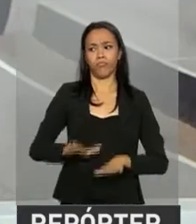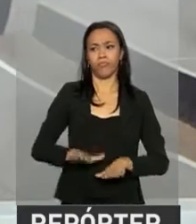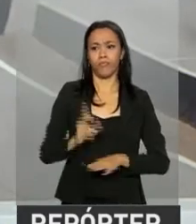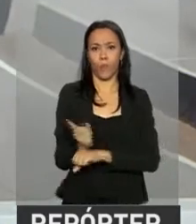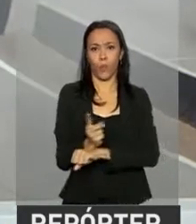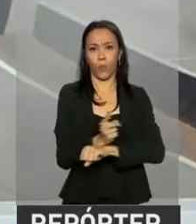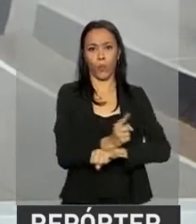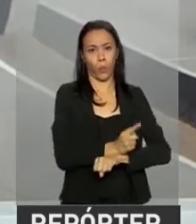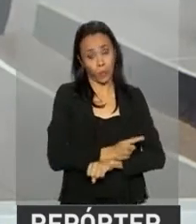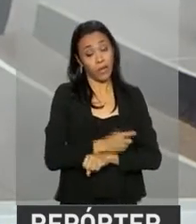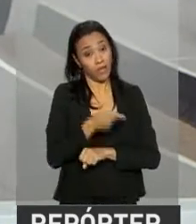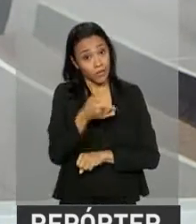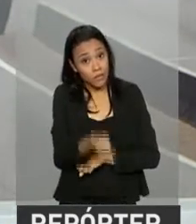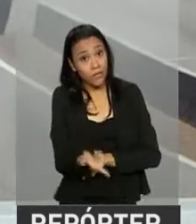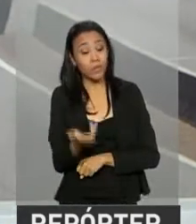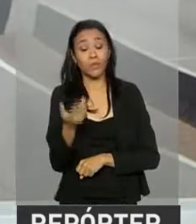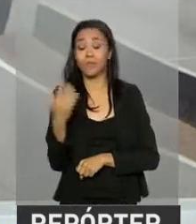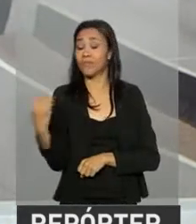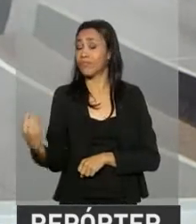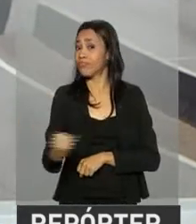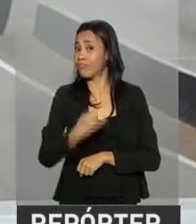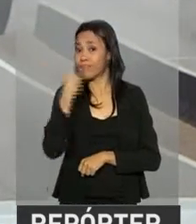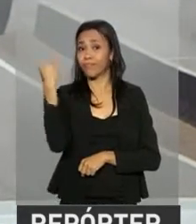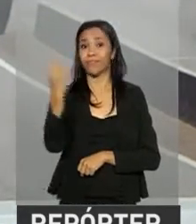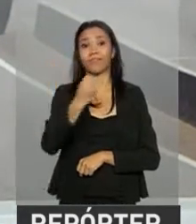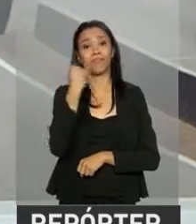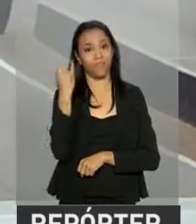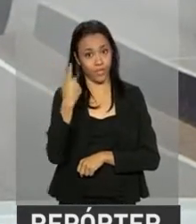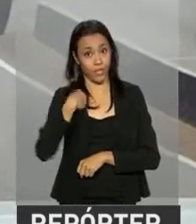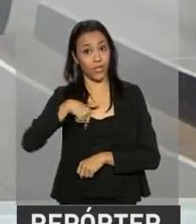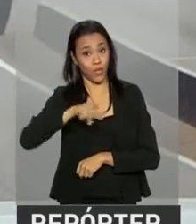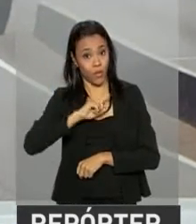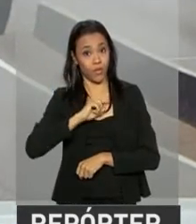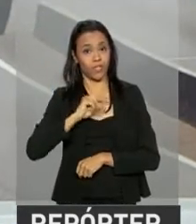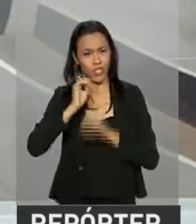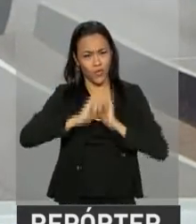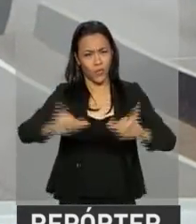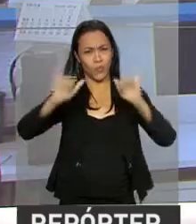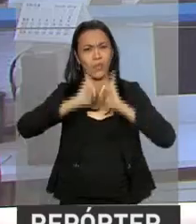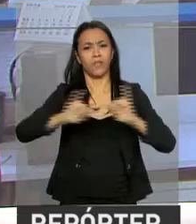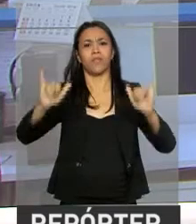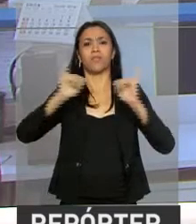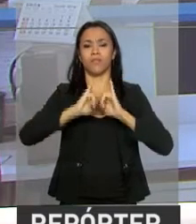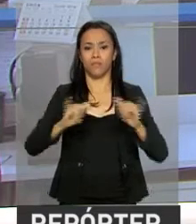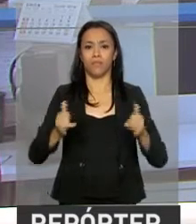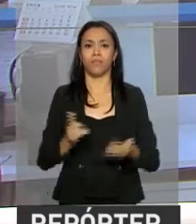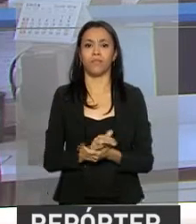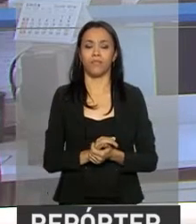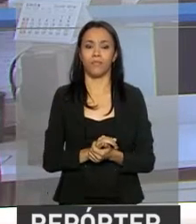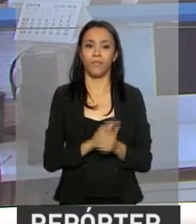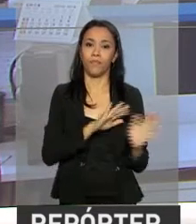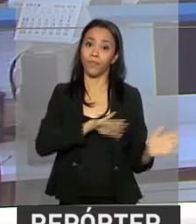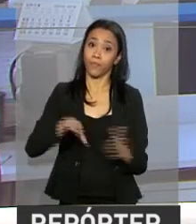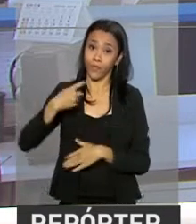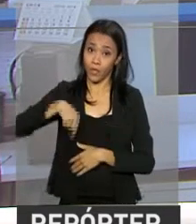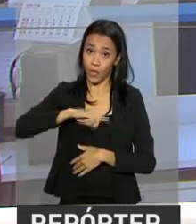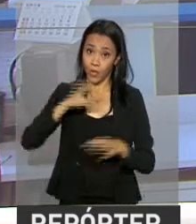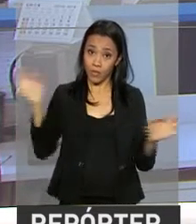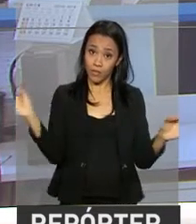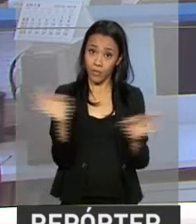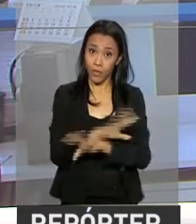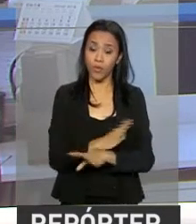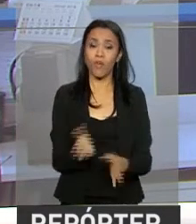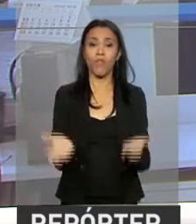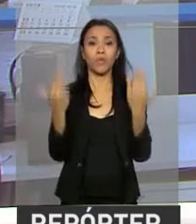todos esses são conceitos que nós abordamos nas nossas campanhas educativos e nós ficamos por aqui voltamos